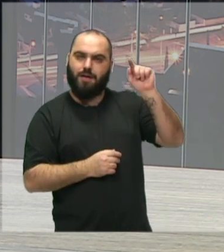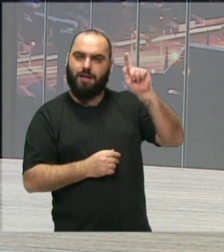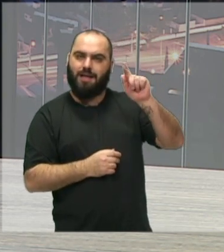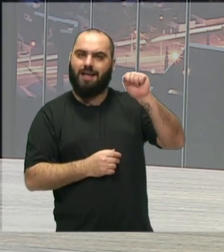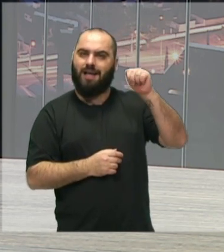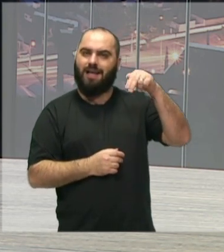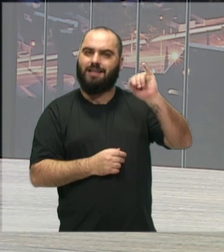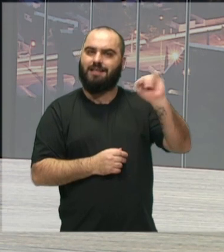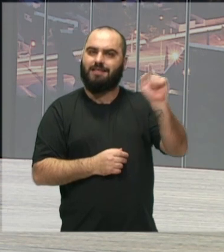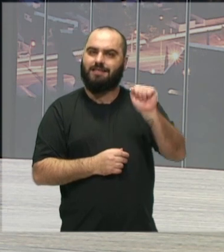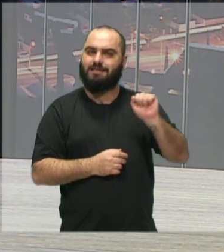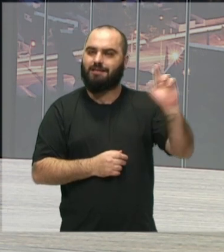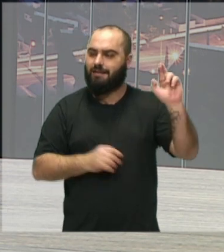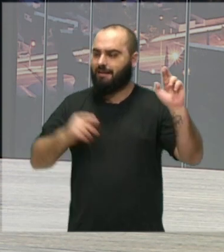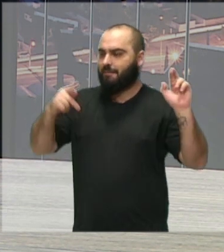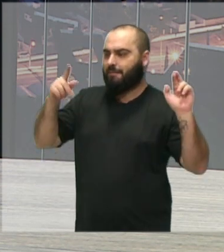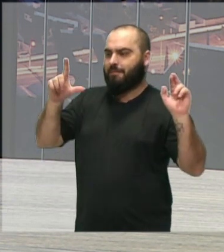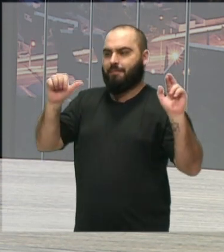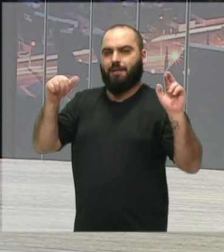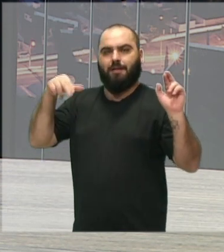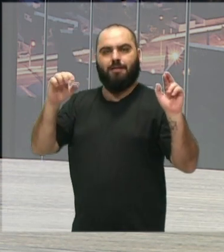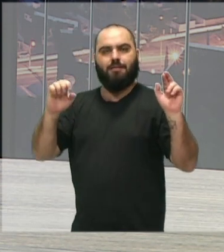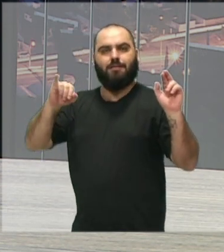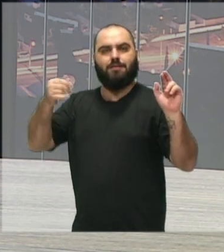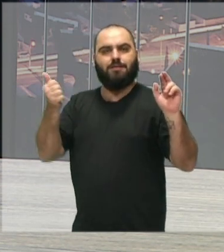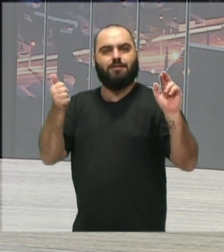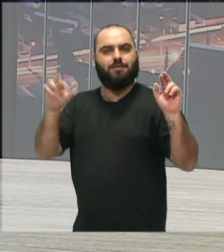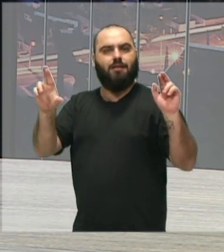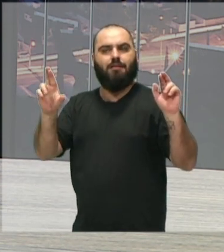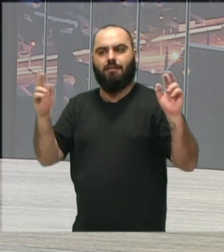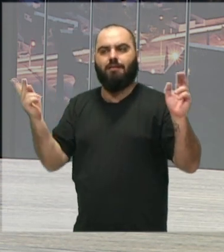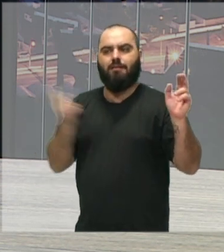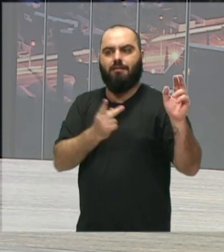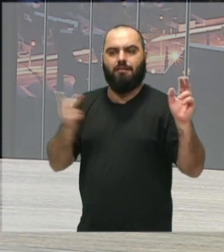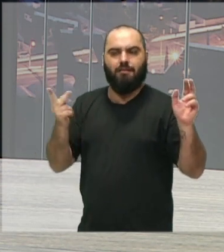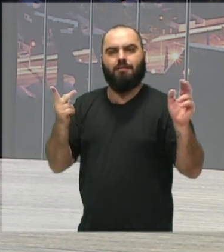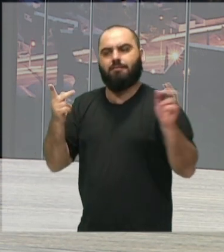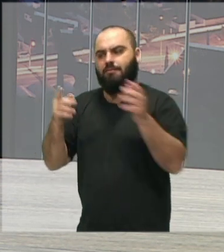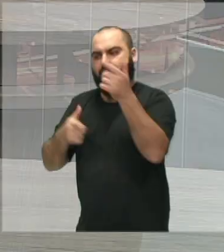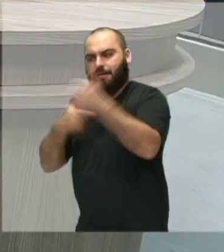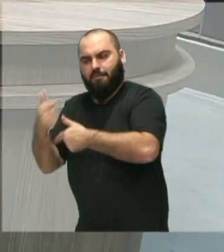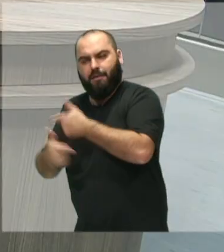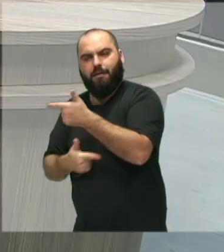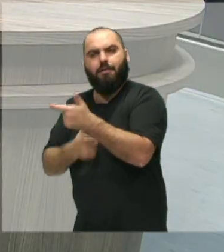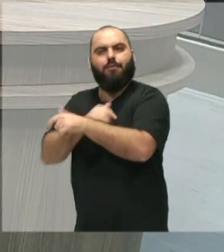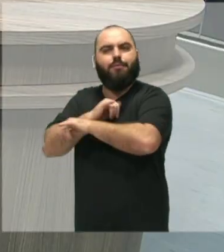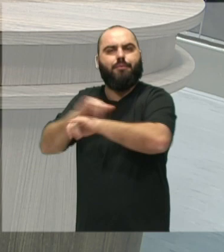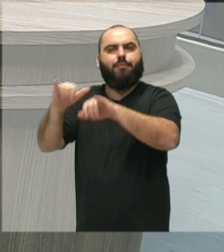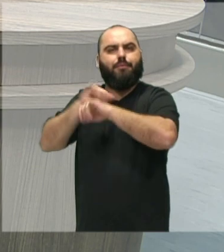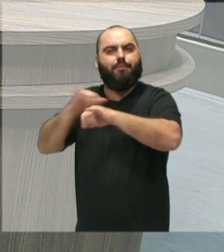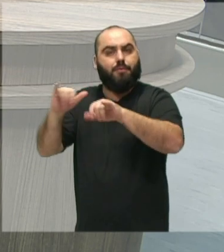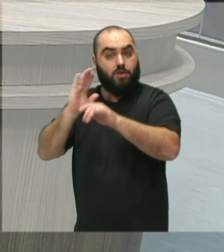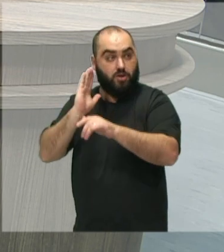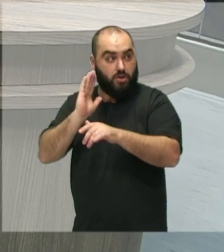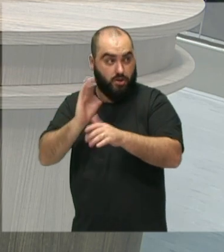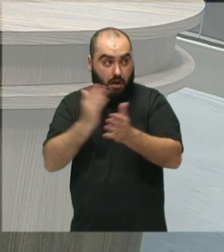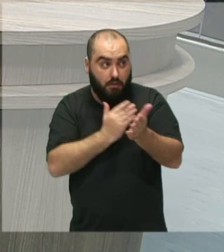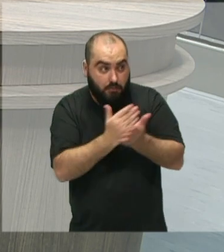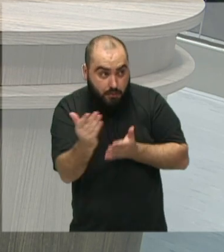também essa questão do planejamento, um planejamento para trabalho, para divulgação. Como é que está isso? Já começou?